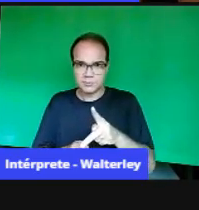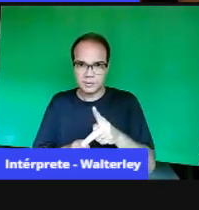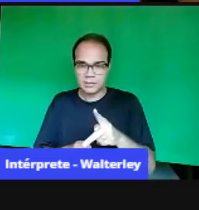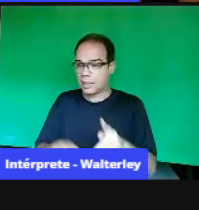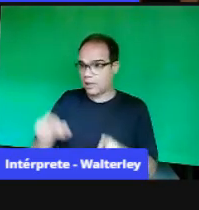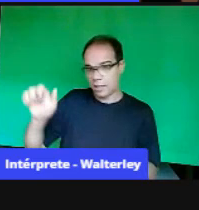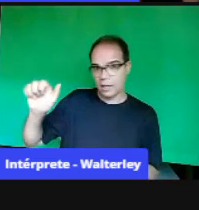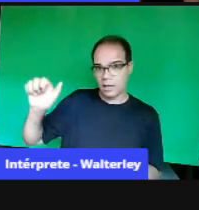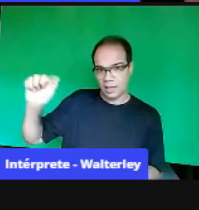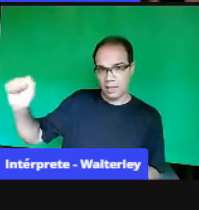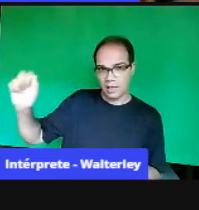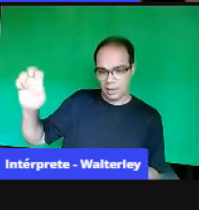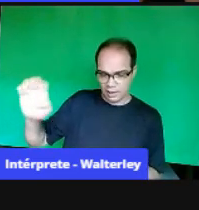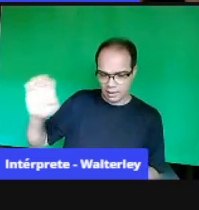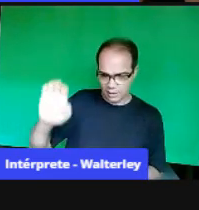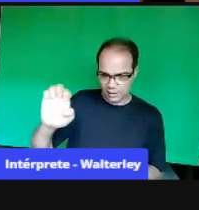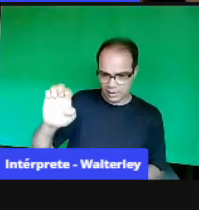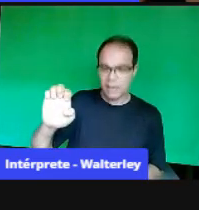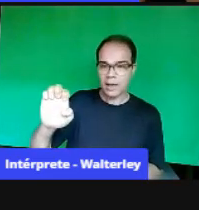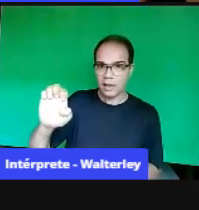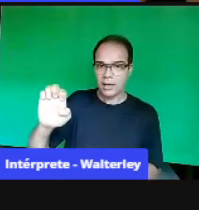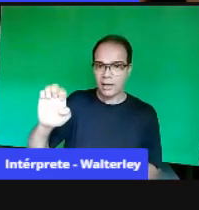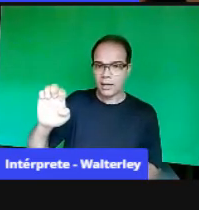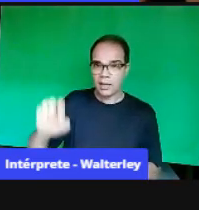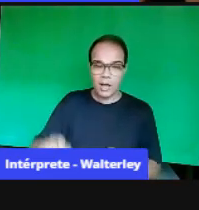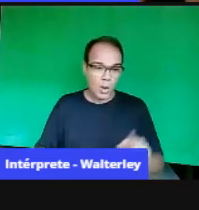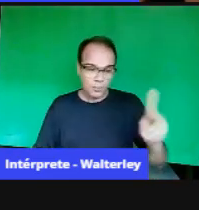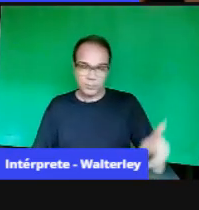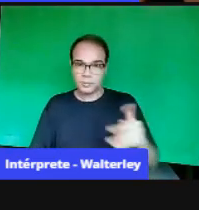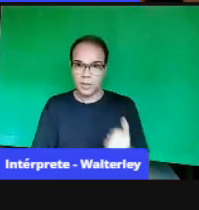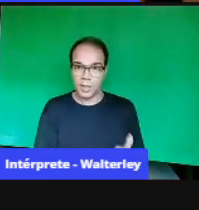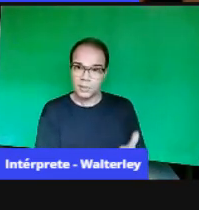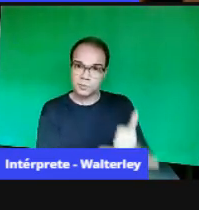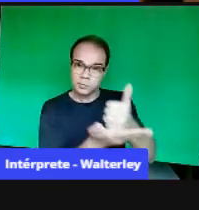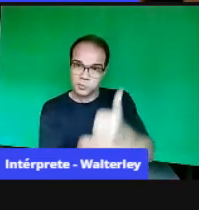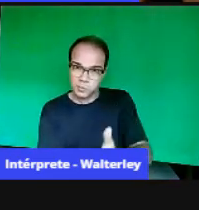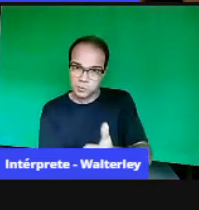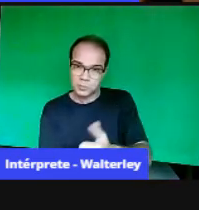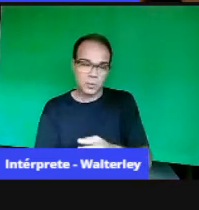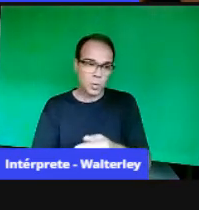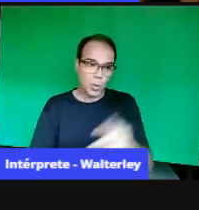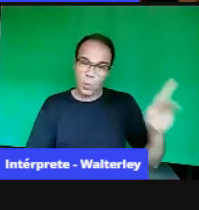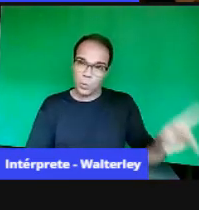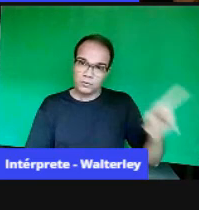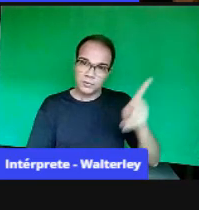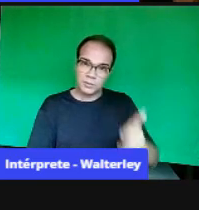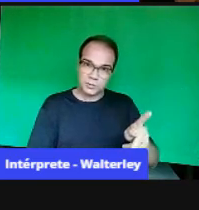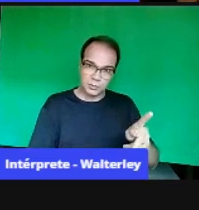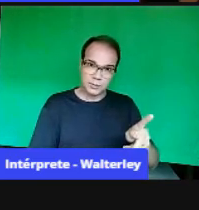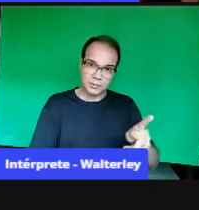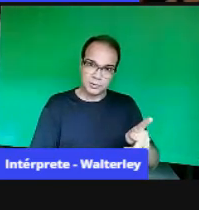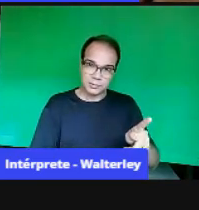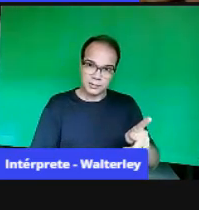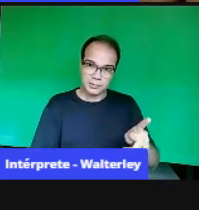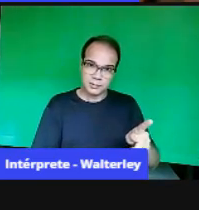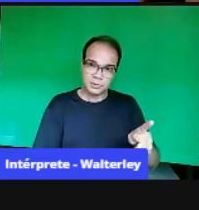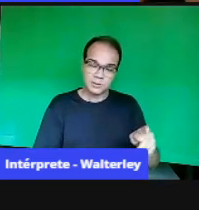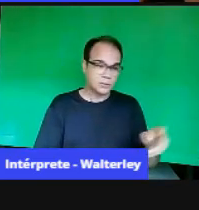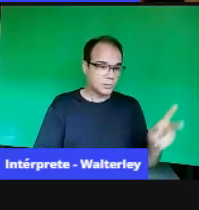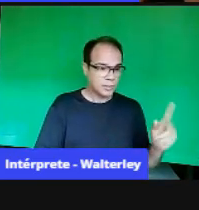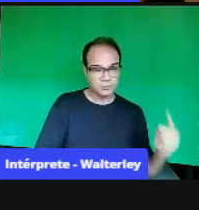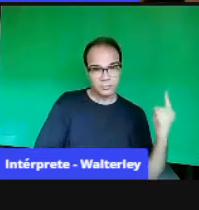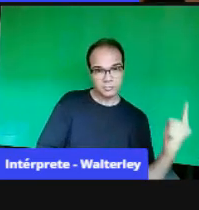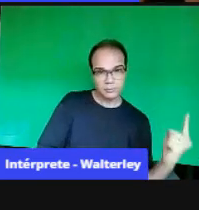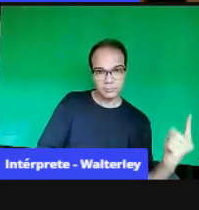desenvolver habilidades. O profissional de apoio, o professor regente, trabalha para desenvolver habilidades. Então, os